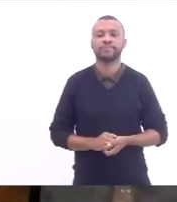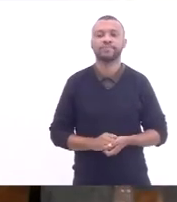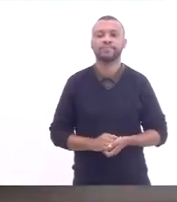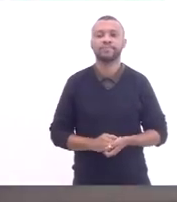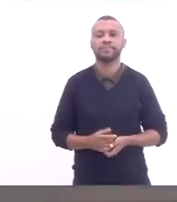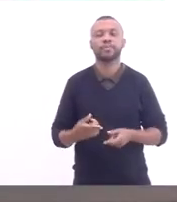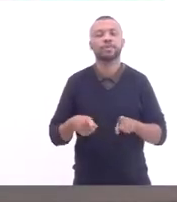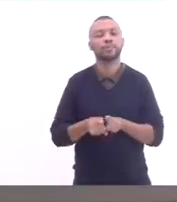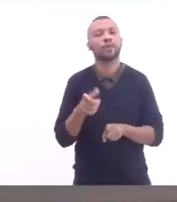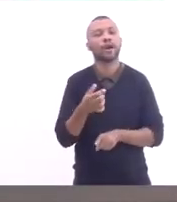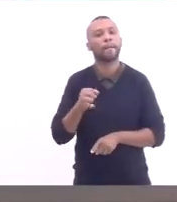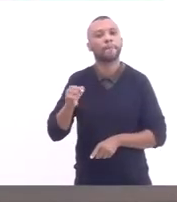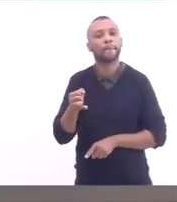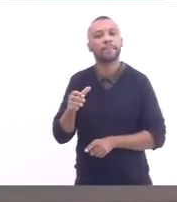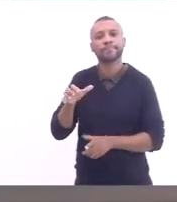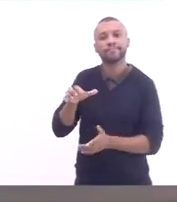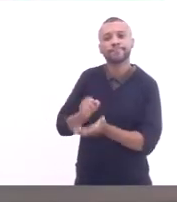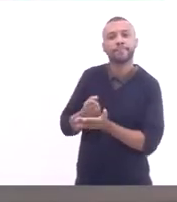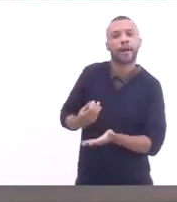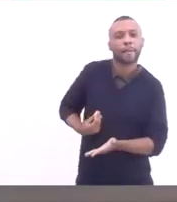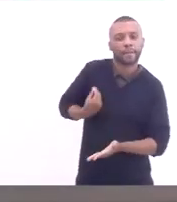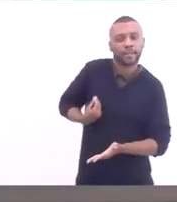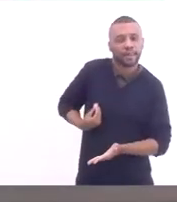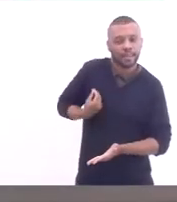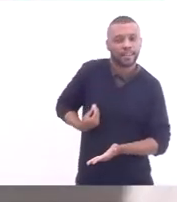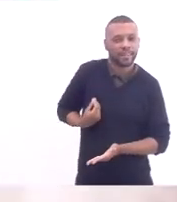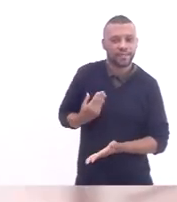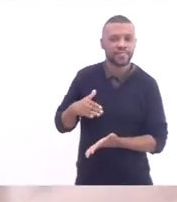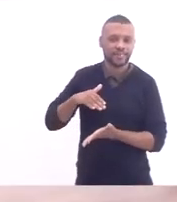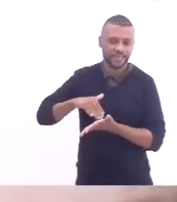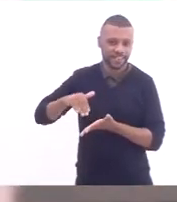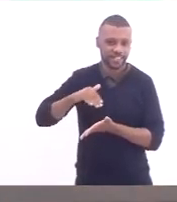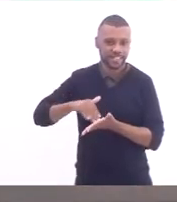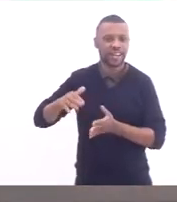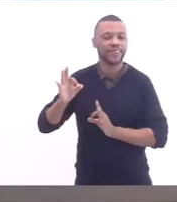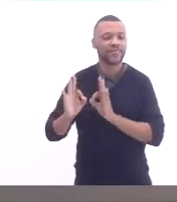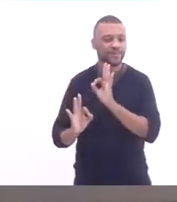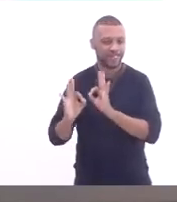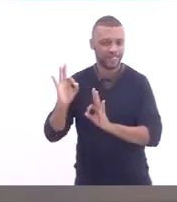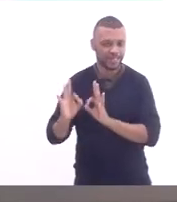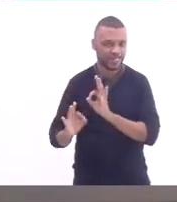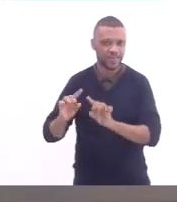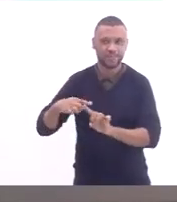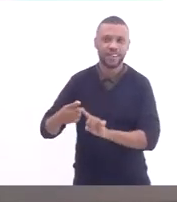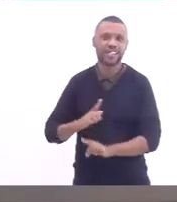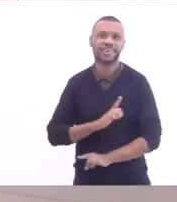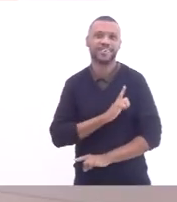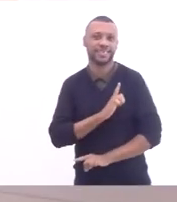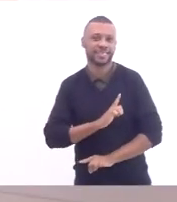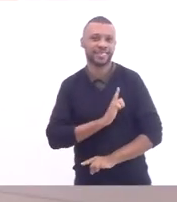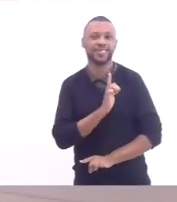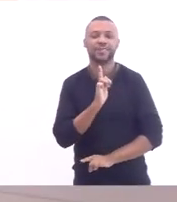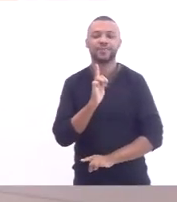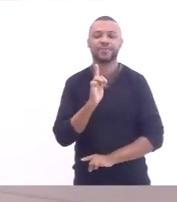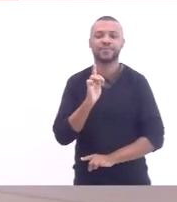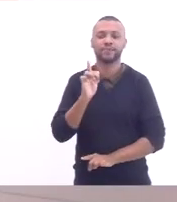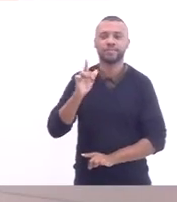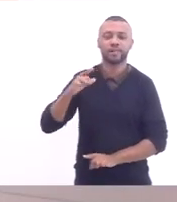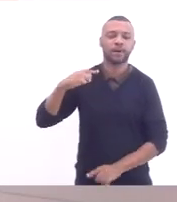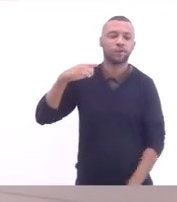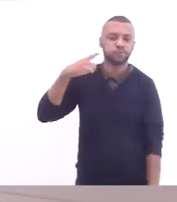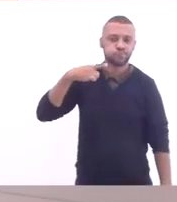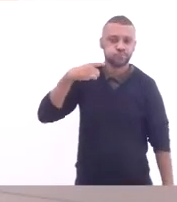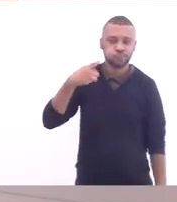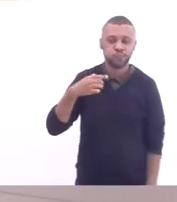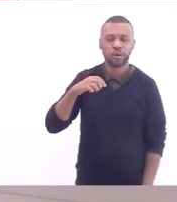Registrando a presença do secretário de Planejamento e Gestão, doutor